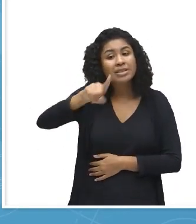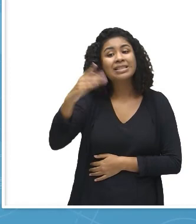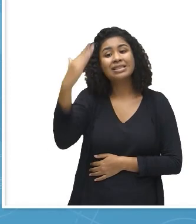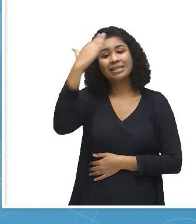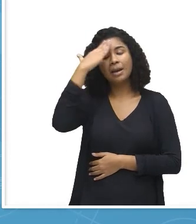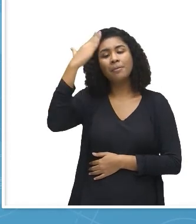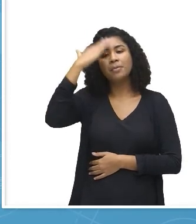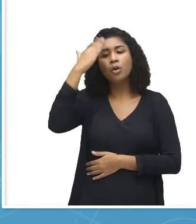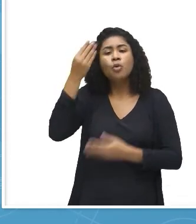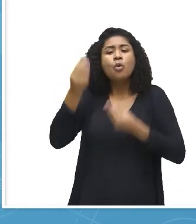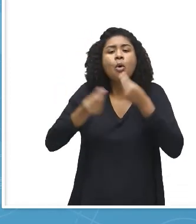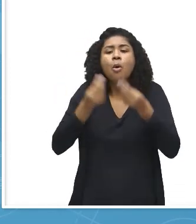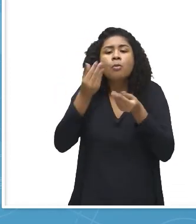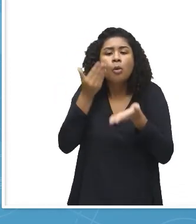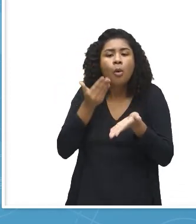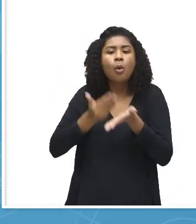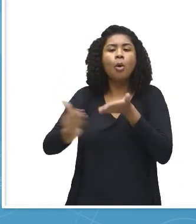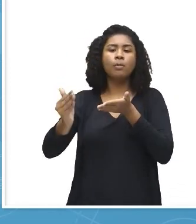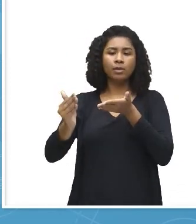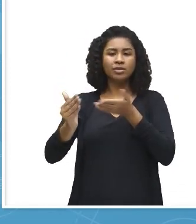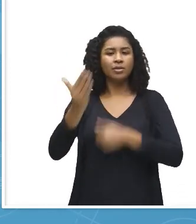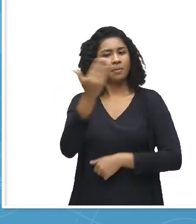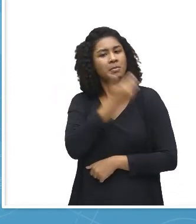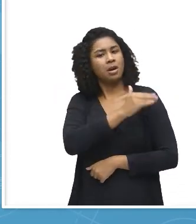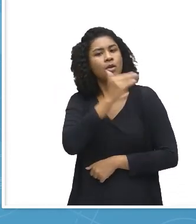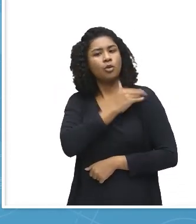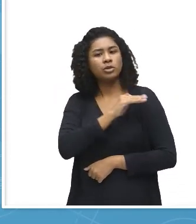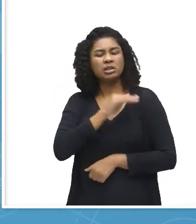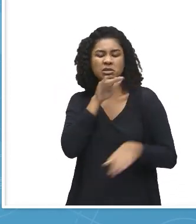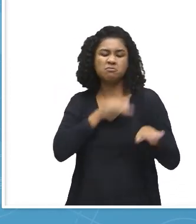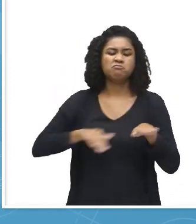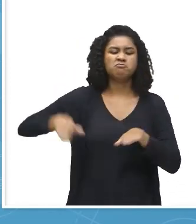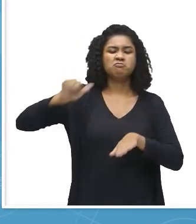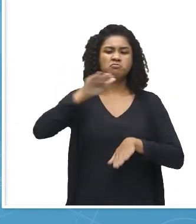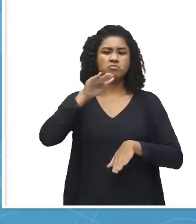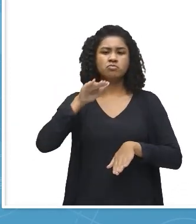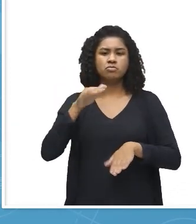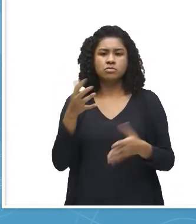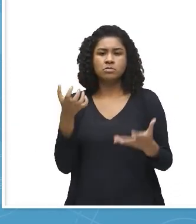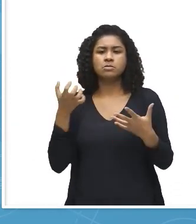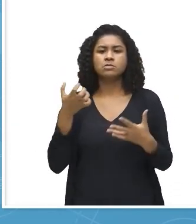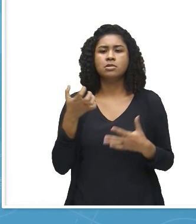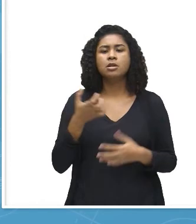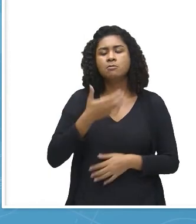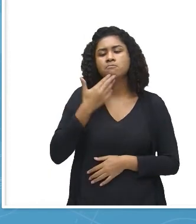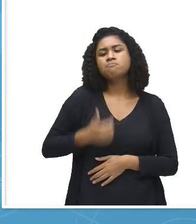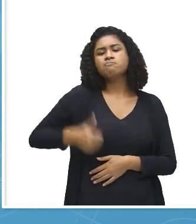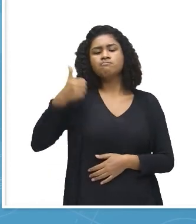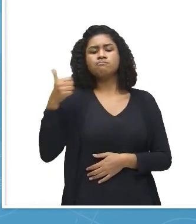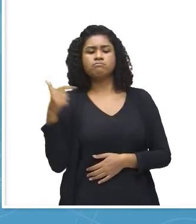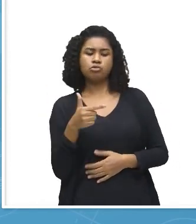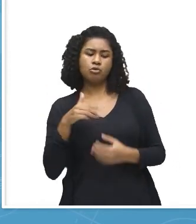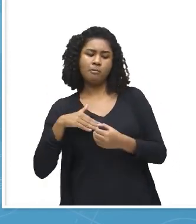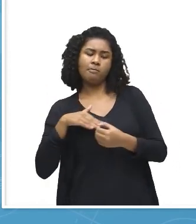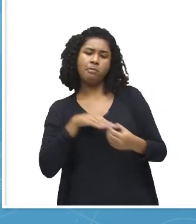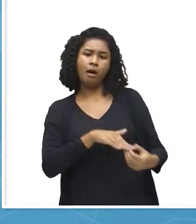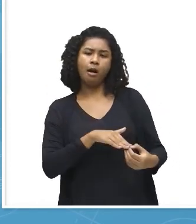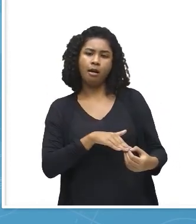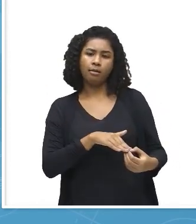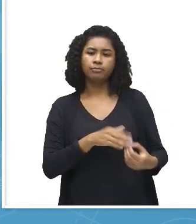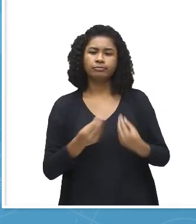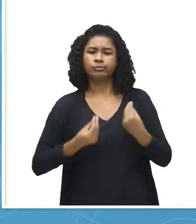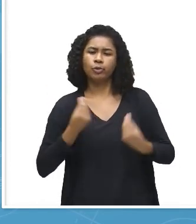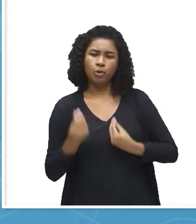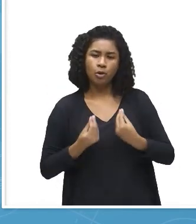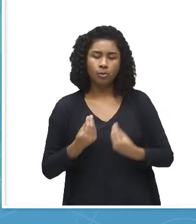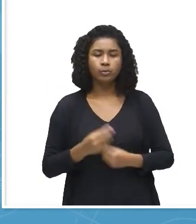onde vem essa questão da ideia de superioridade de uma certa cor de pele em relação à outra, ok, gente? Vamos agora